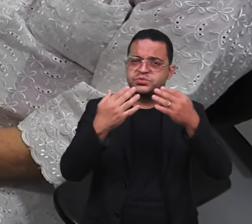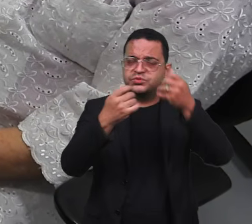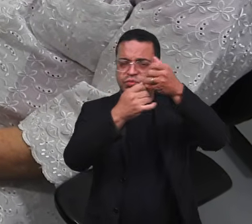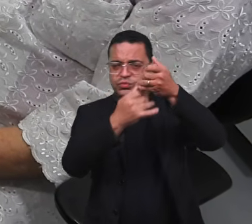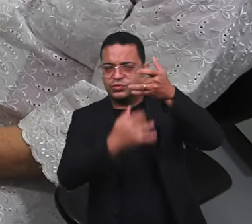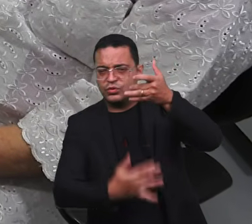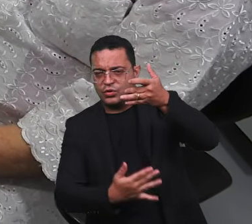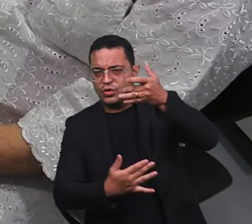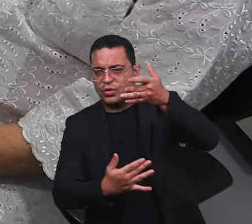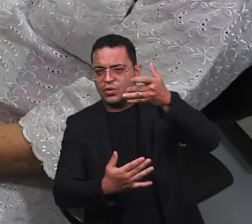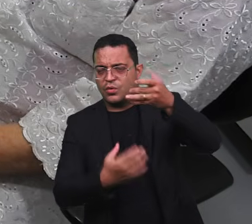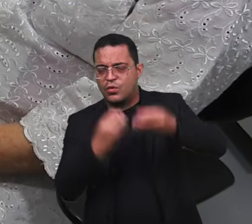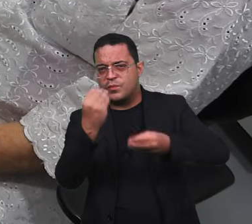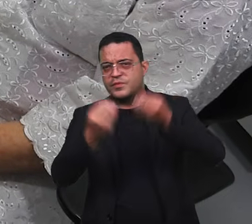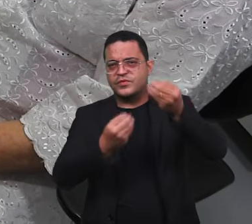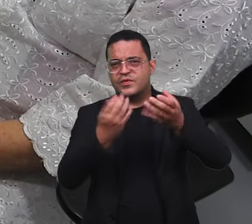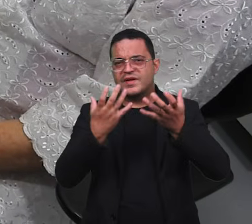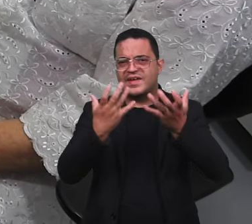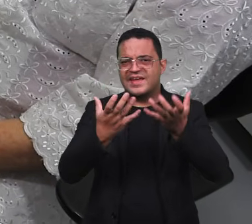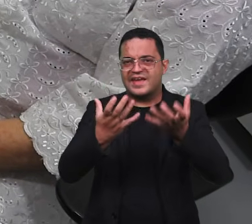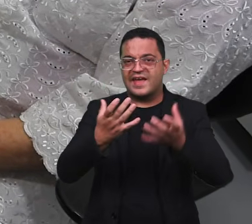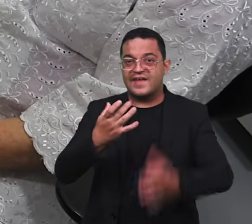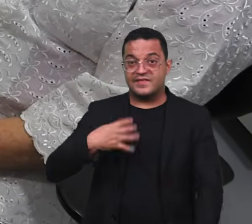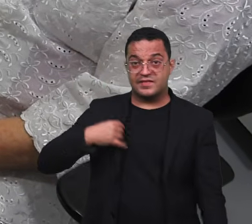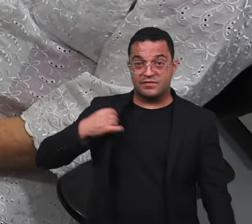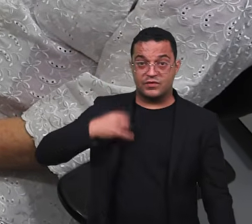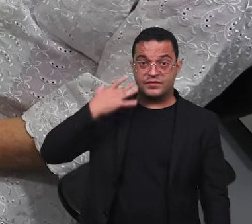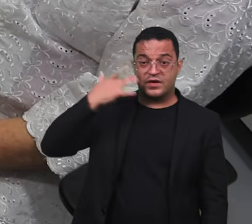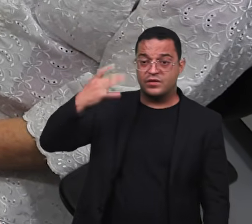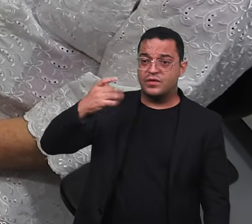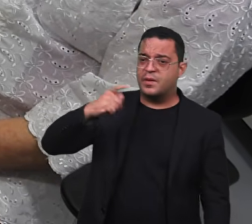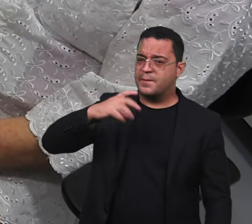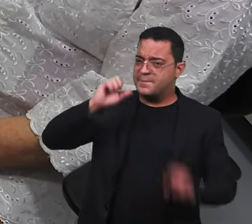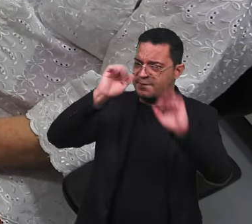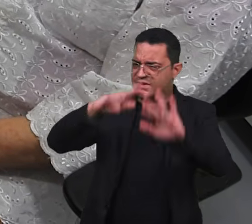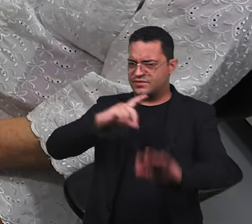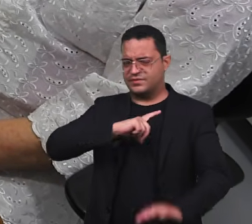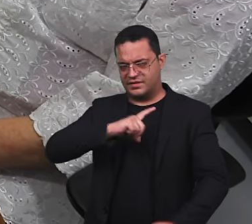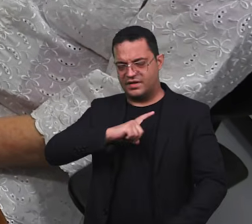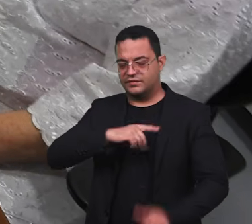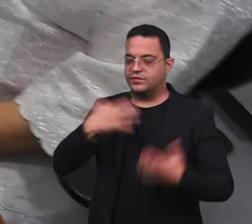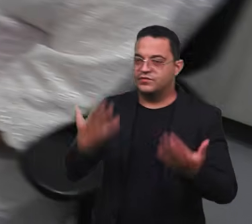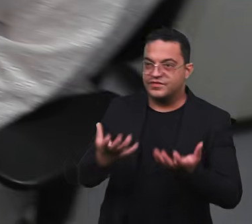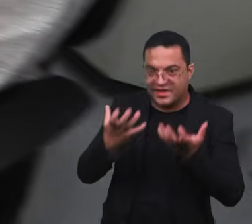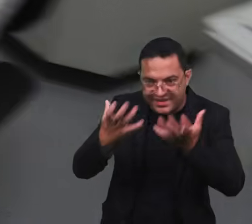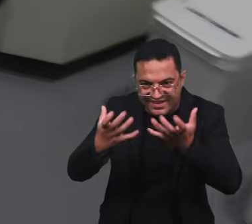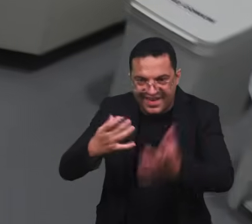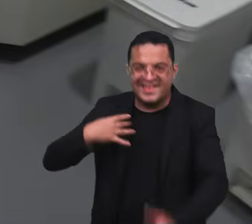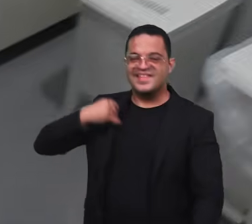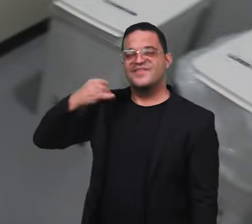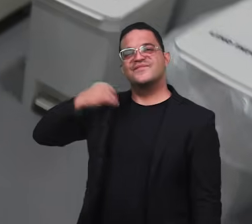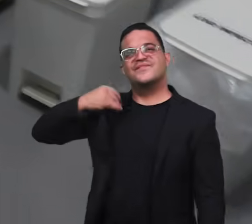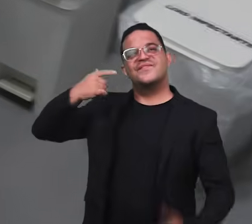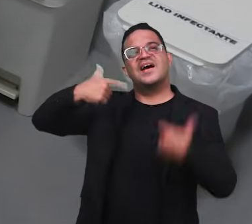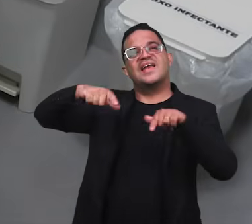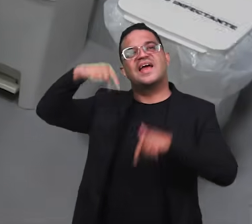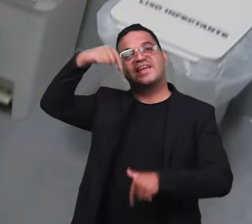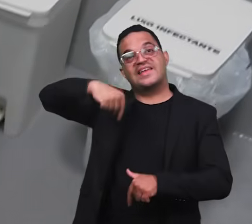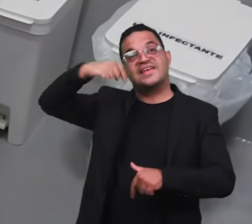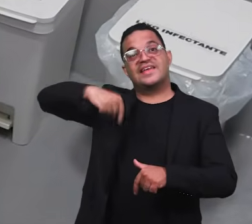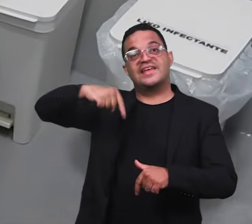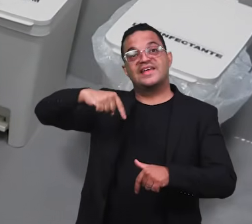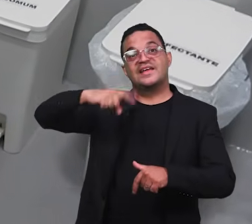quer ser voluntário, que quer se voluntariar e as bênçãos que ele vai colher. Se você quer se voluntariar